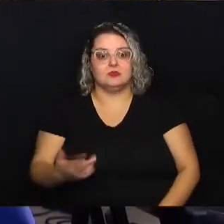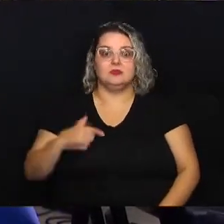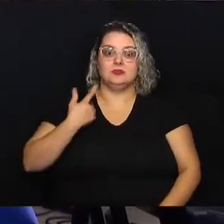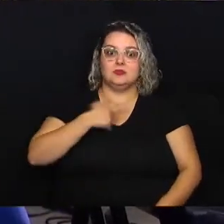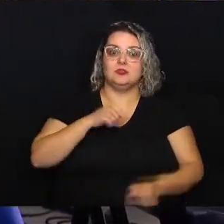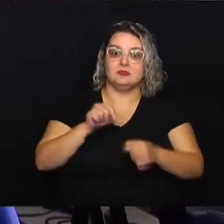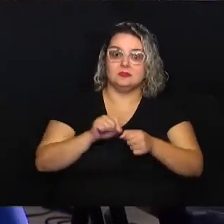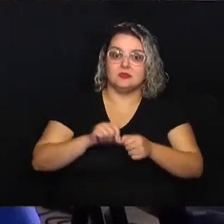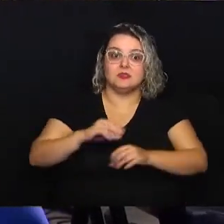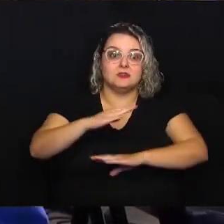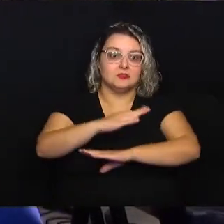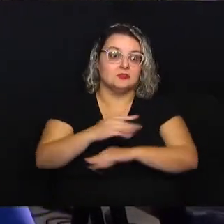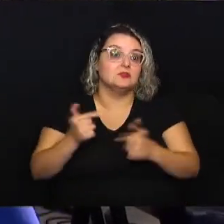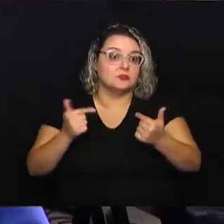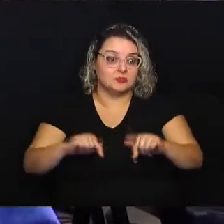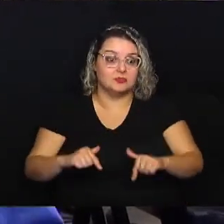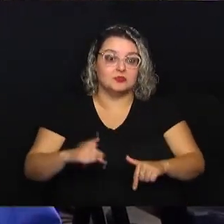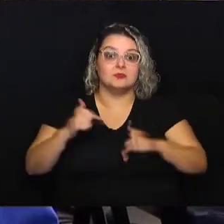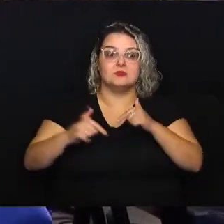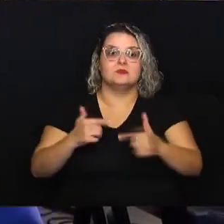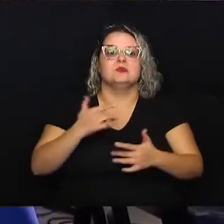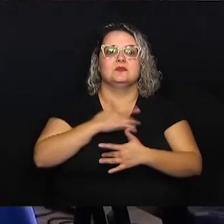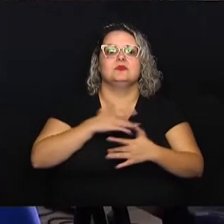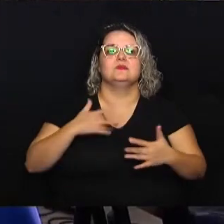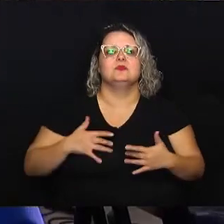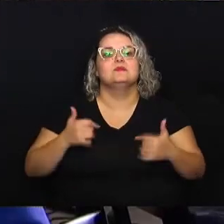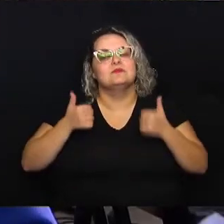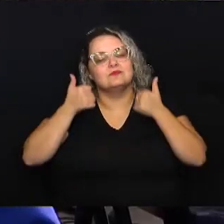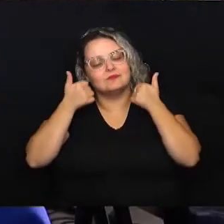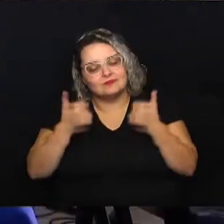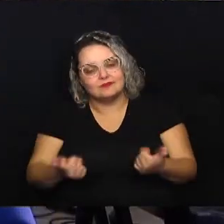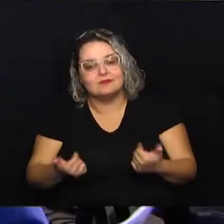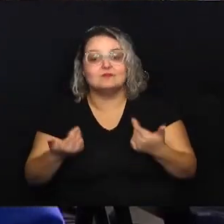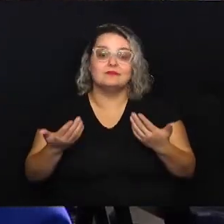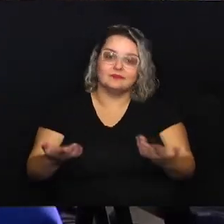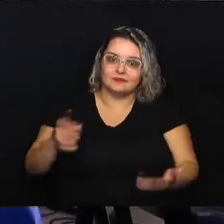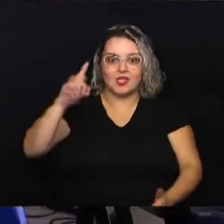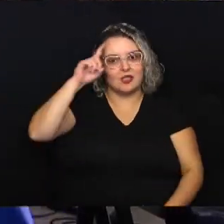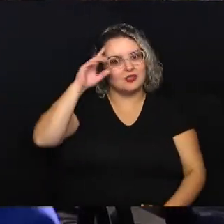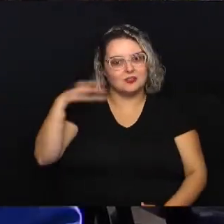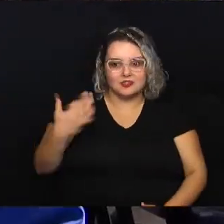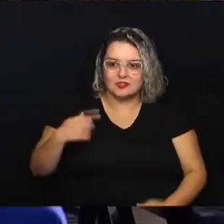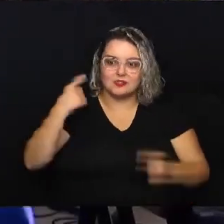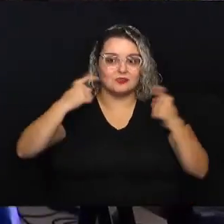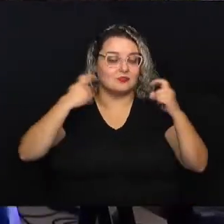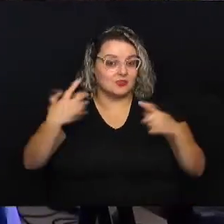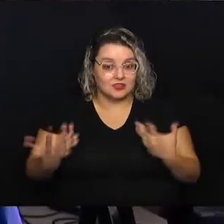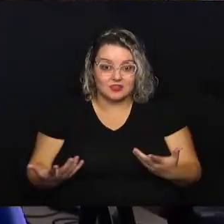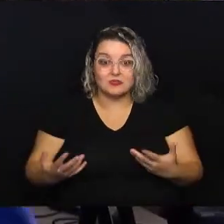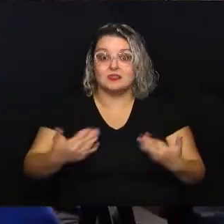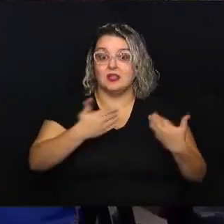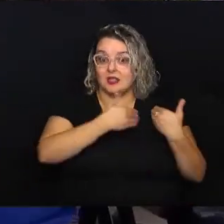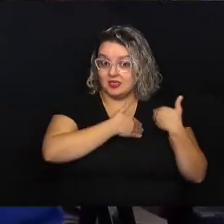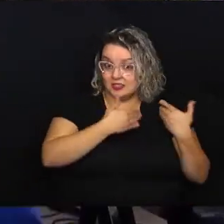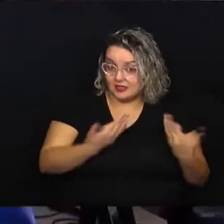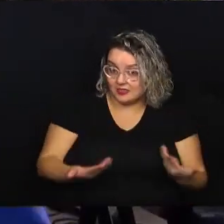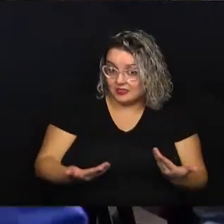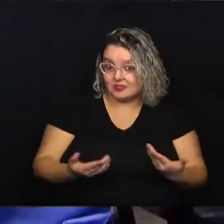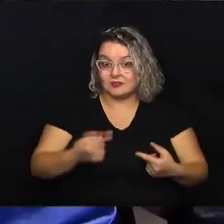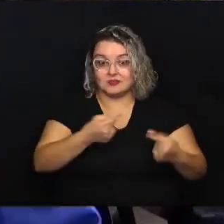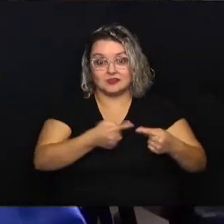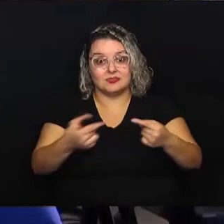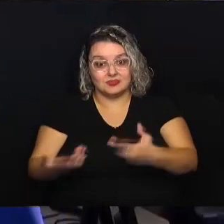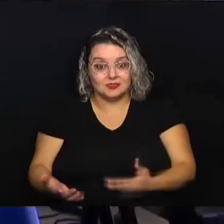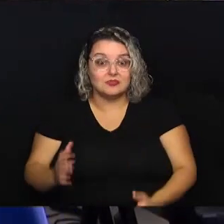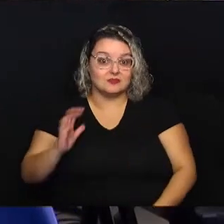da Câmara um ambiente de trabalho saudável, apesar do dia a dia, da preocupação, da responsabilidade, das discussões